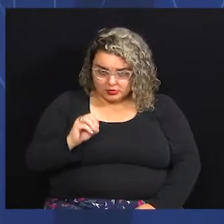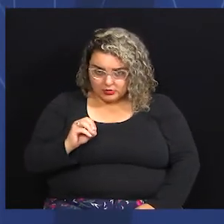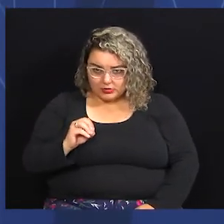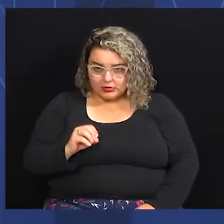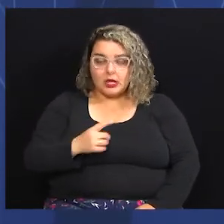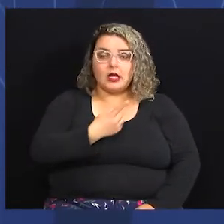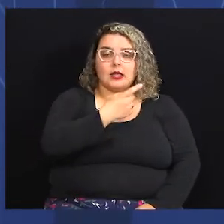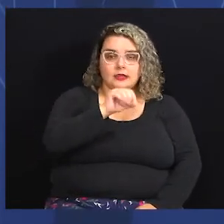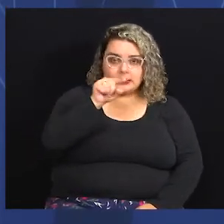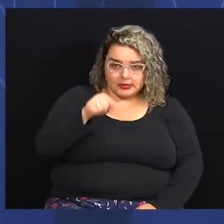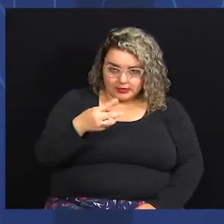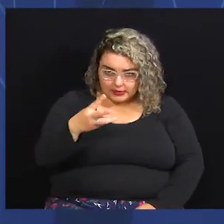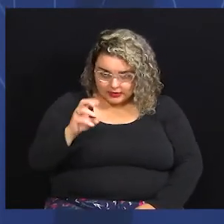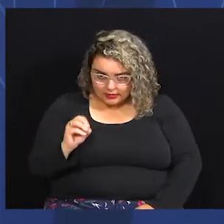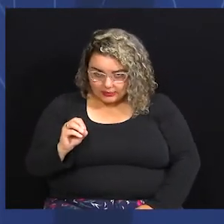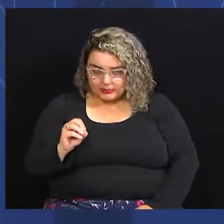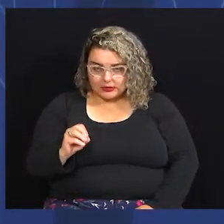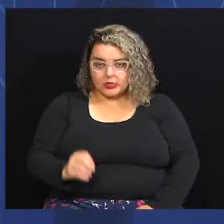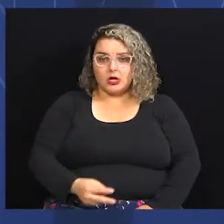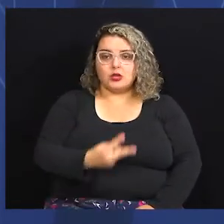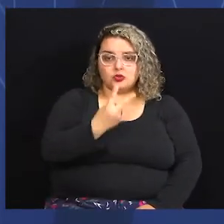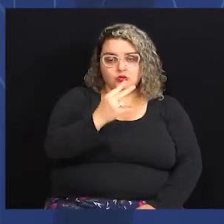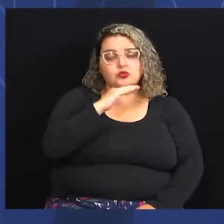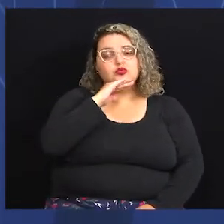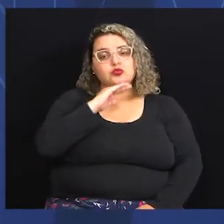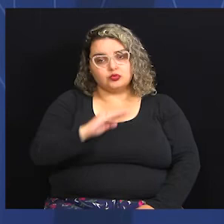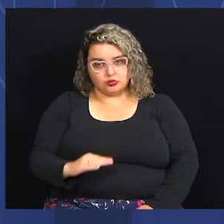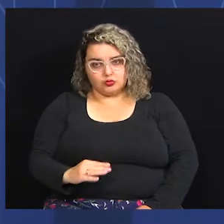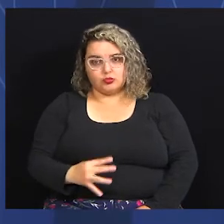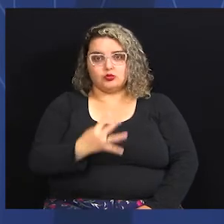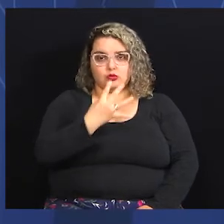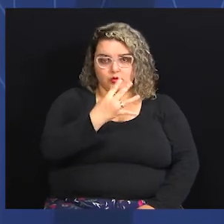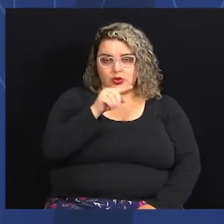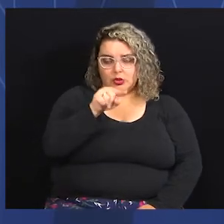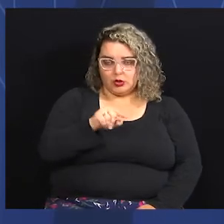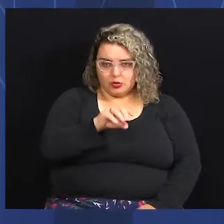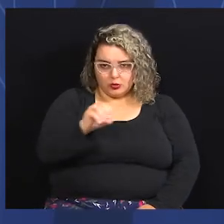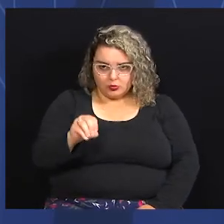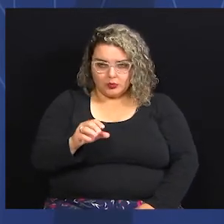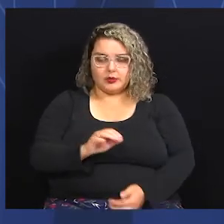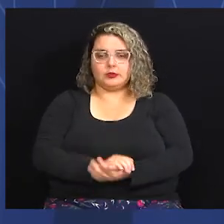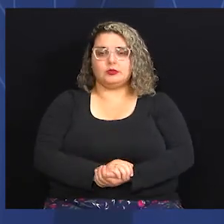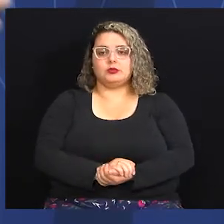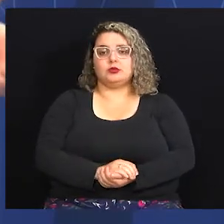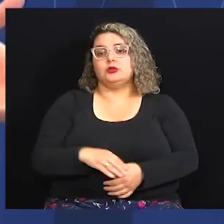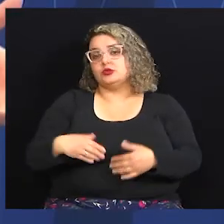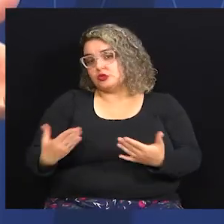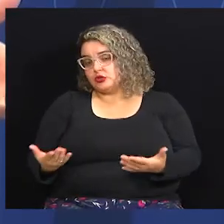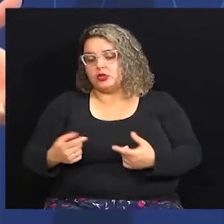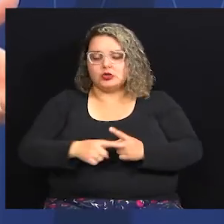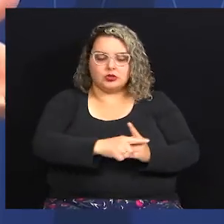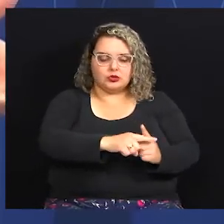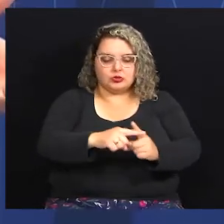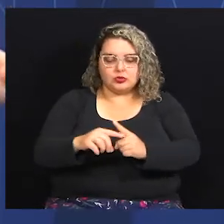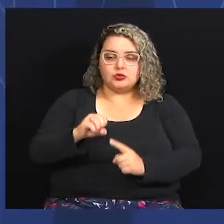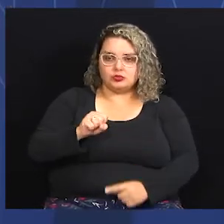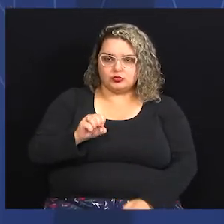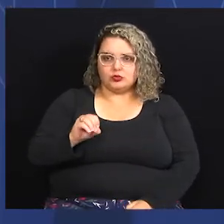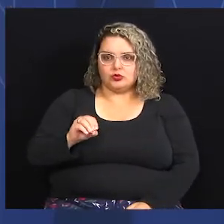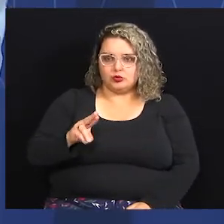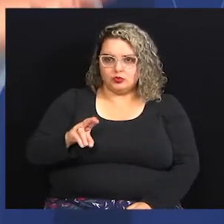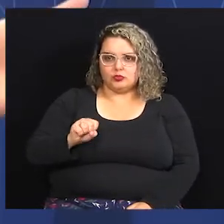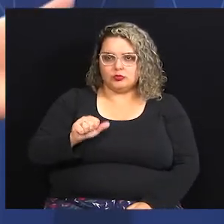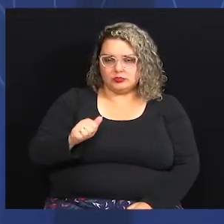da manhã 10:30 da manhã duas horas da tarde e quatro horas da tarde já no cemitério de